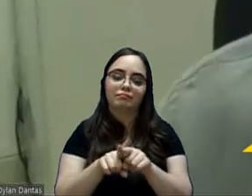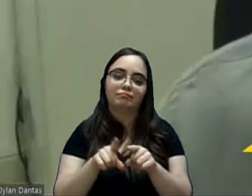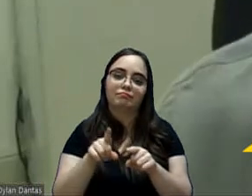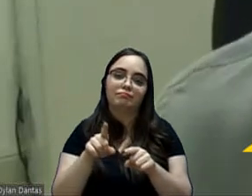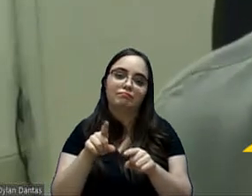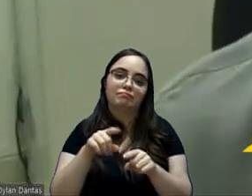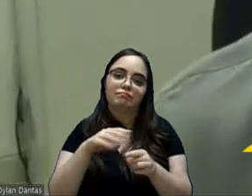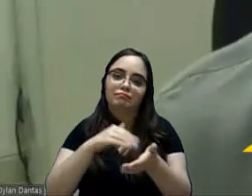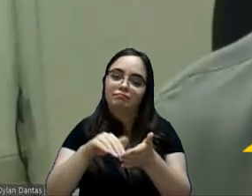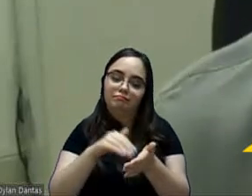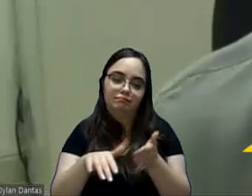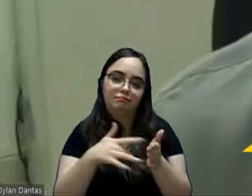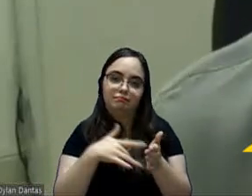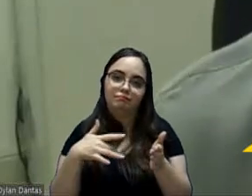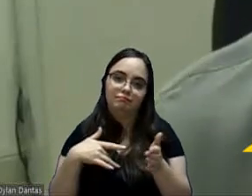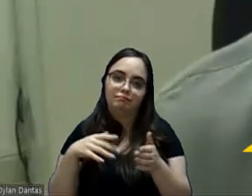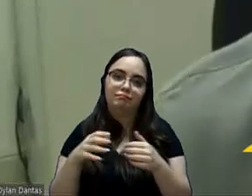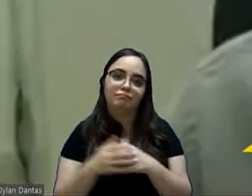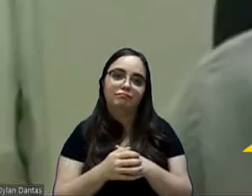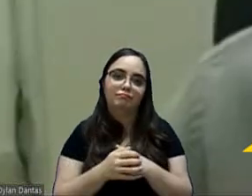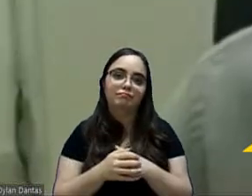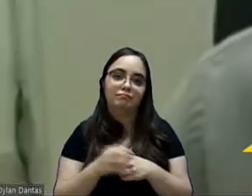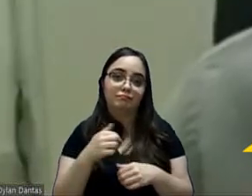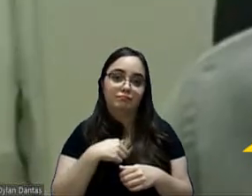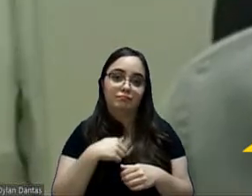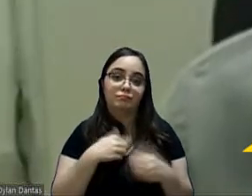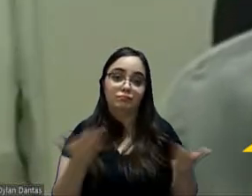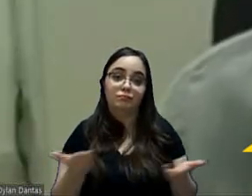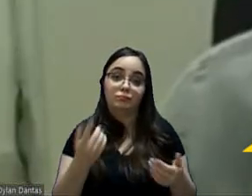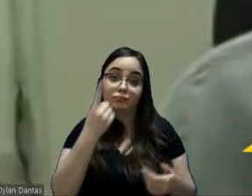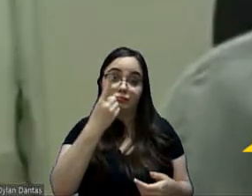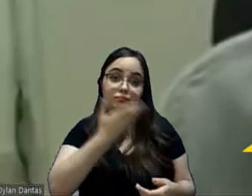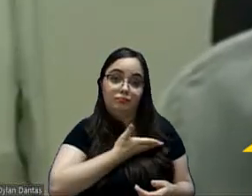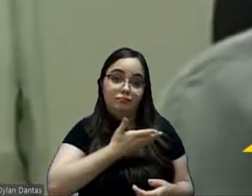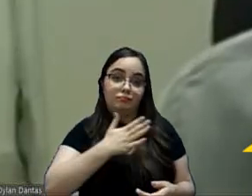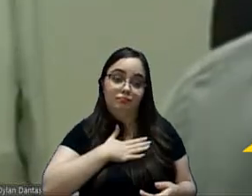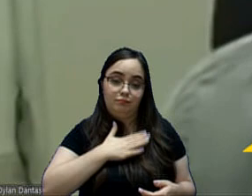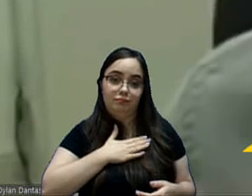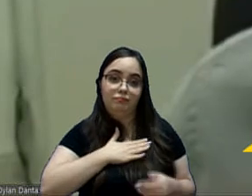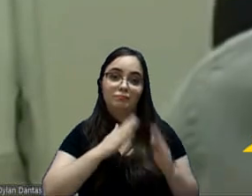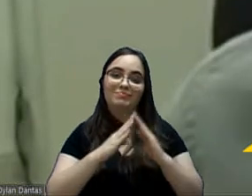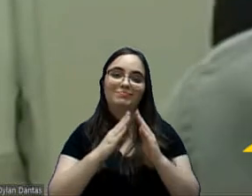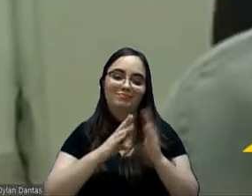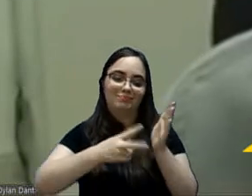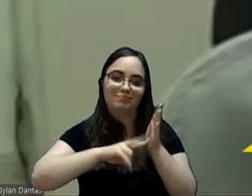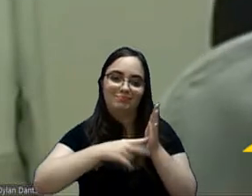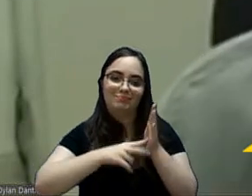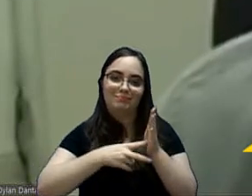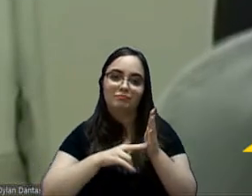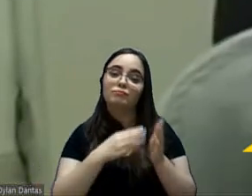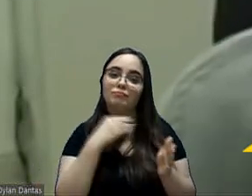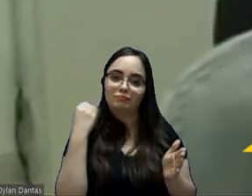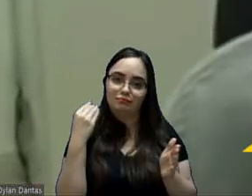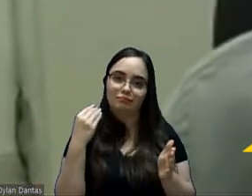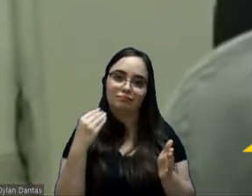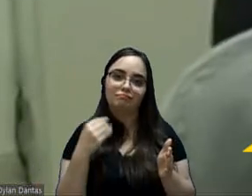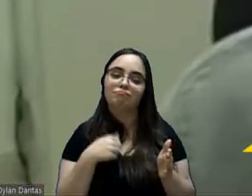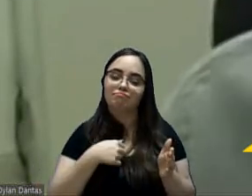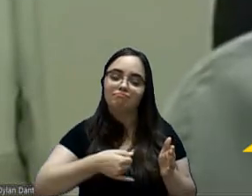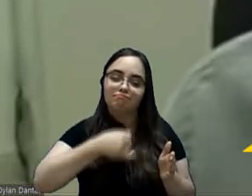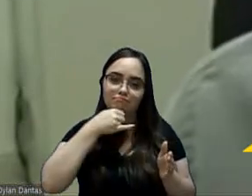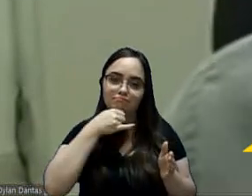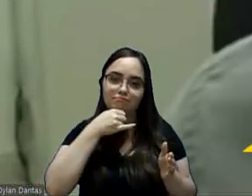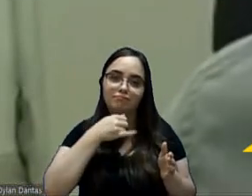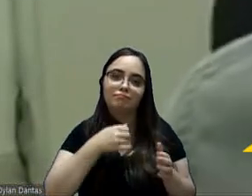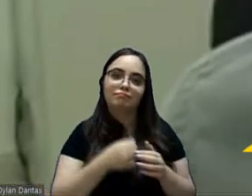Com muita tristeza, eu digo, um amigo meu, hoje, do meu condomínio, faleceu, tá bom? Faleceu, o que me causou muita